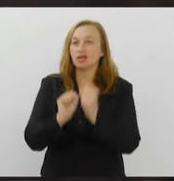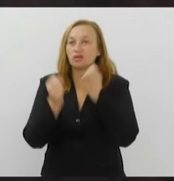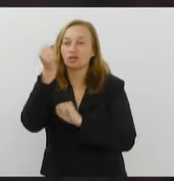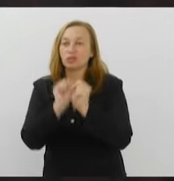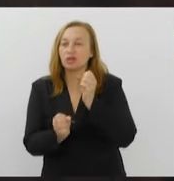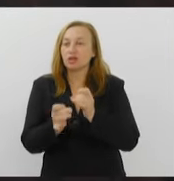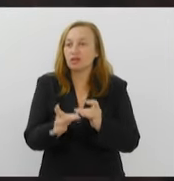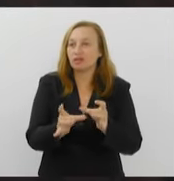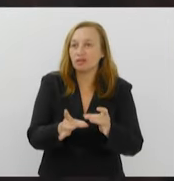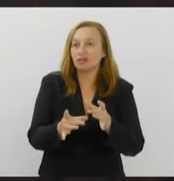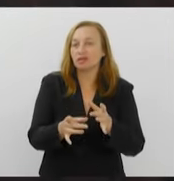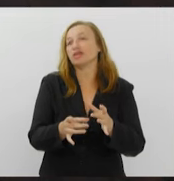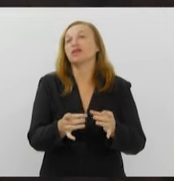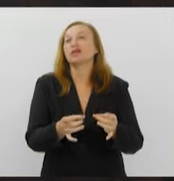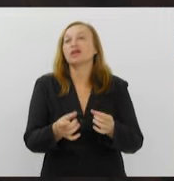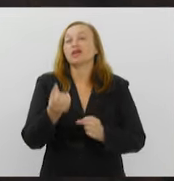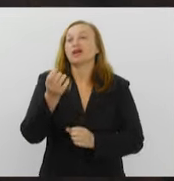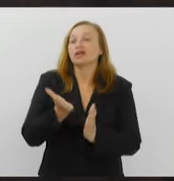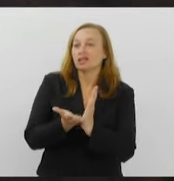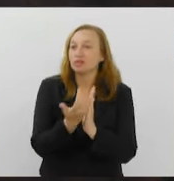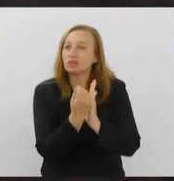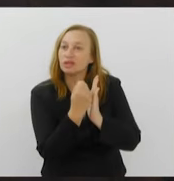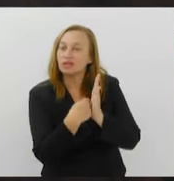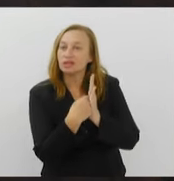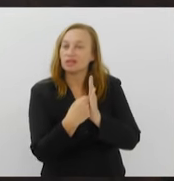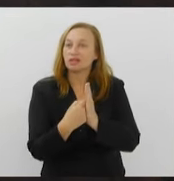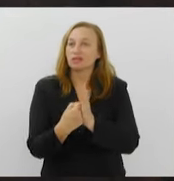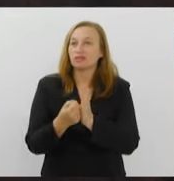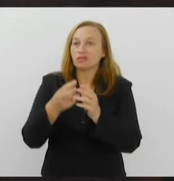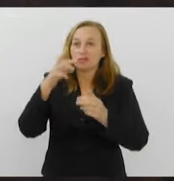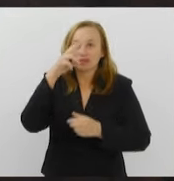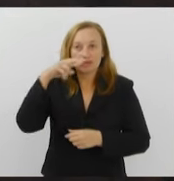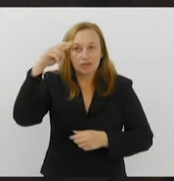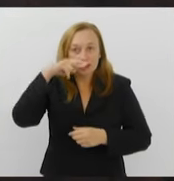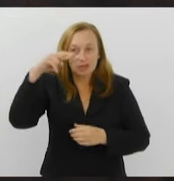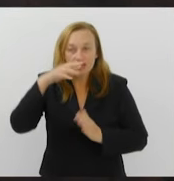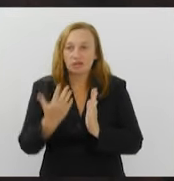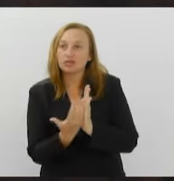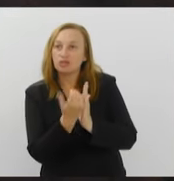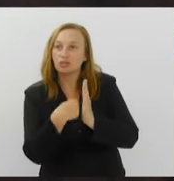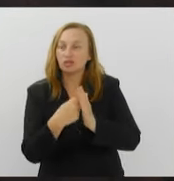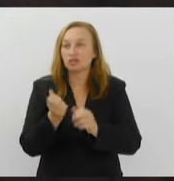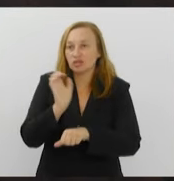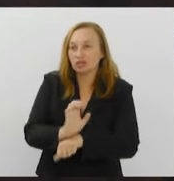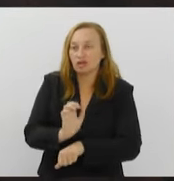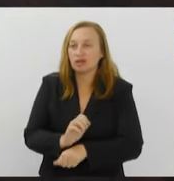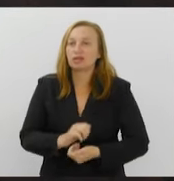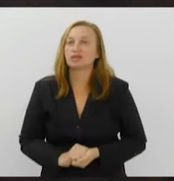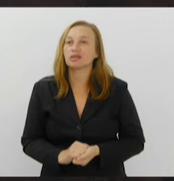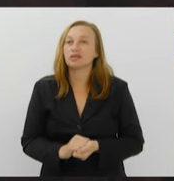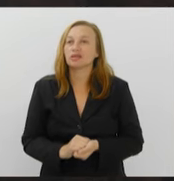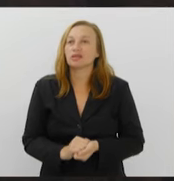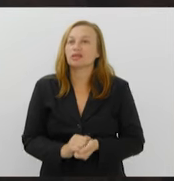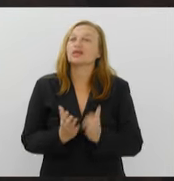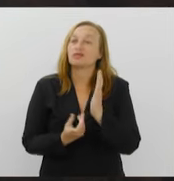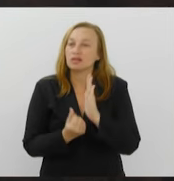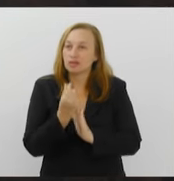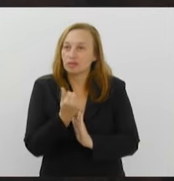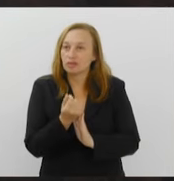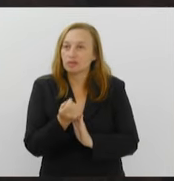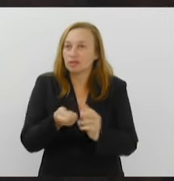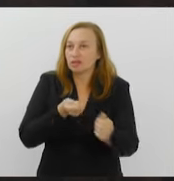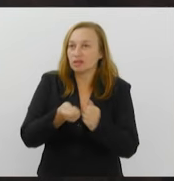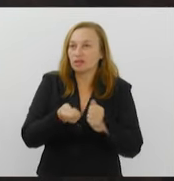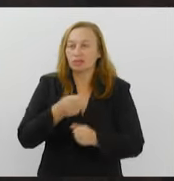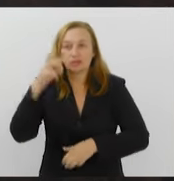Comércio, Tributação, Controle da Arrecadação Estadual, de Fiscalização dos Tributos Estaduais e de Orçamento, Finanças,